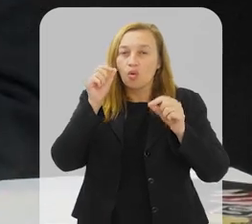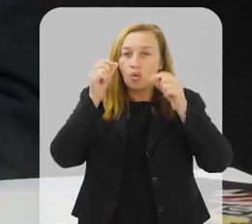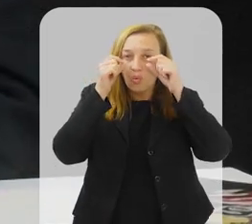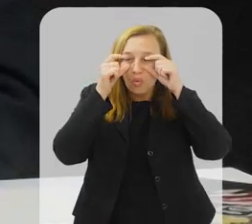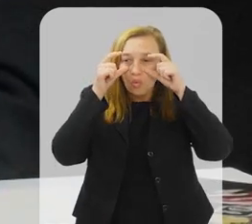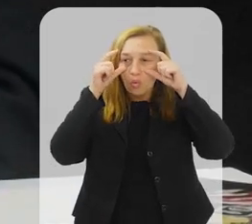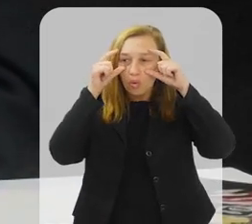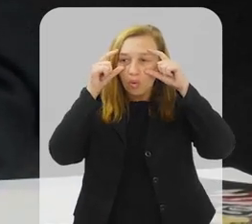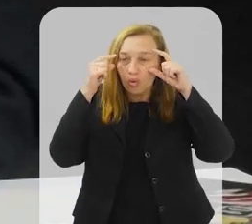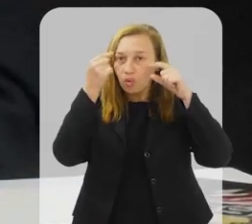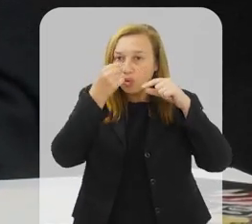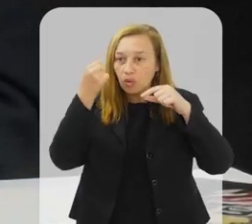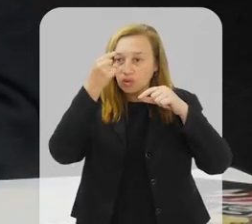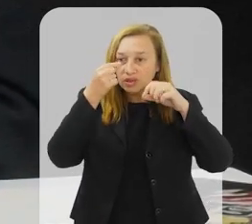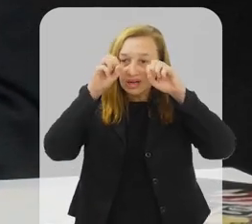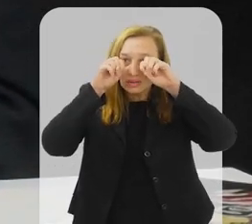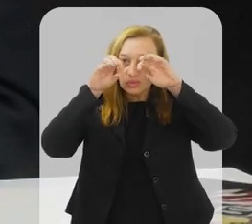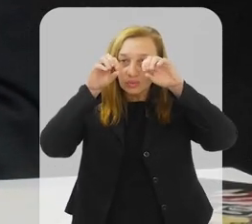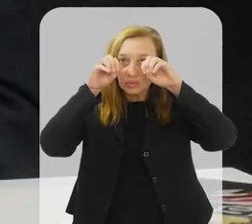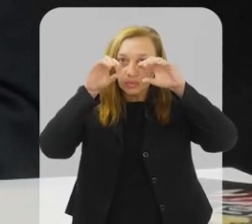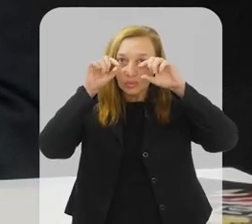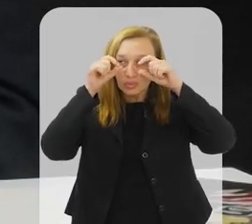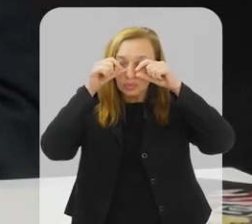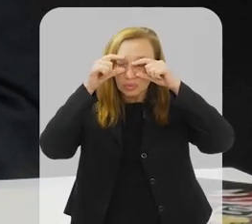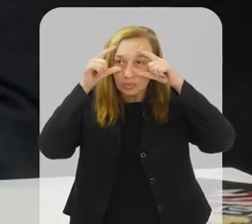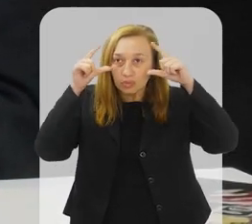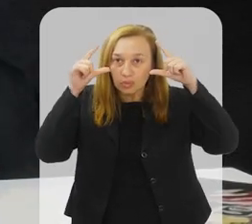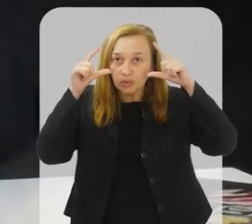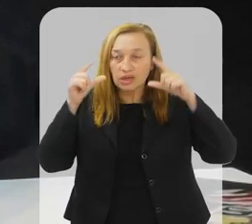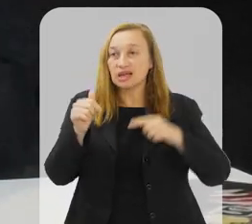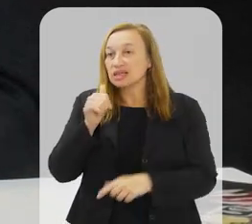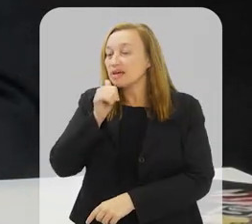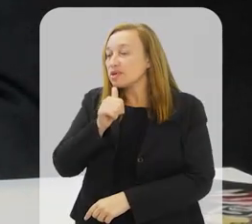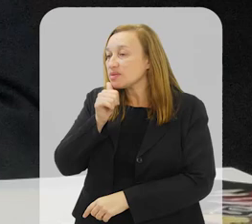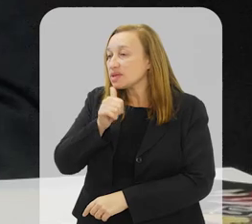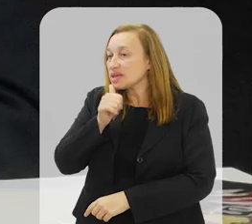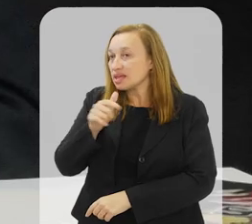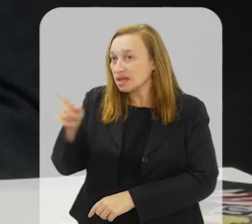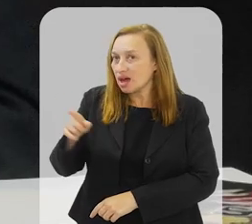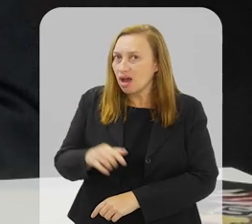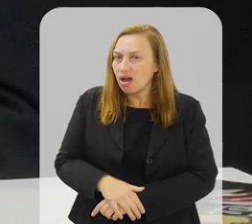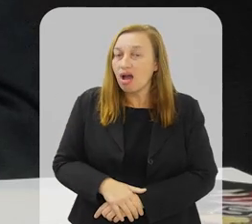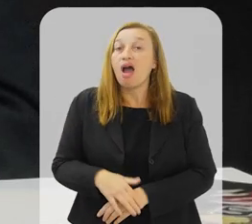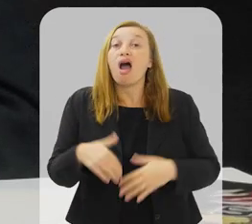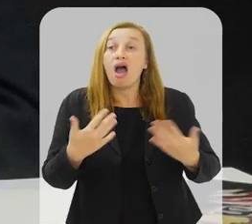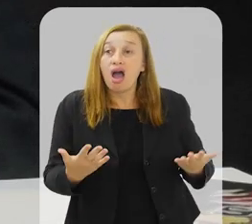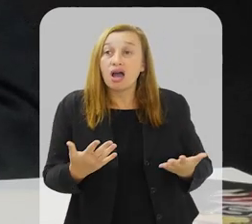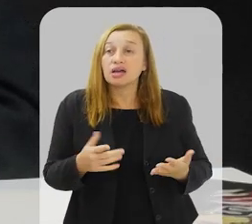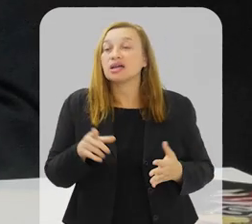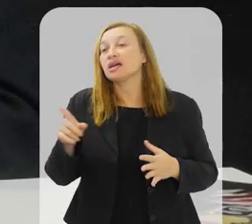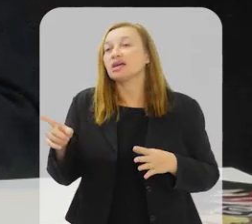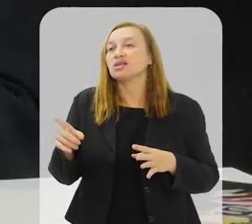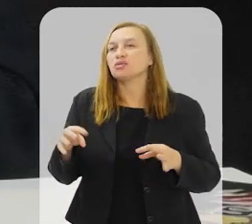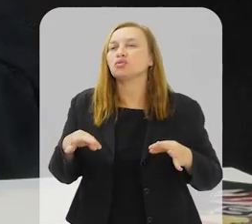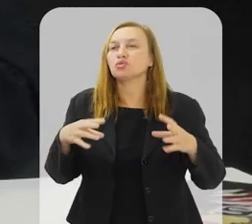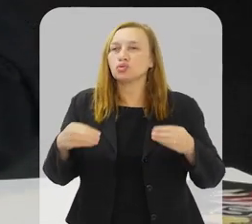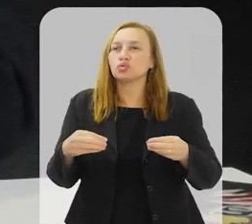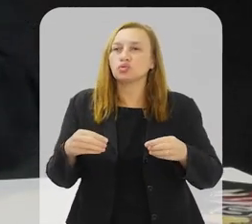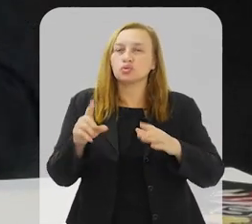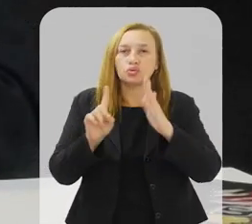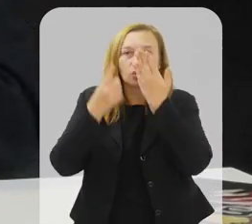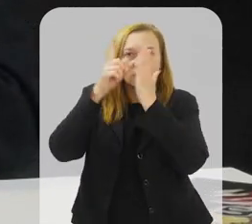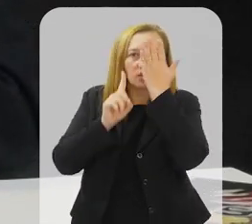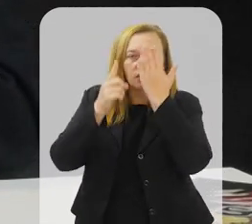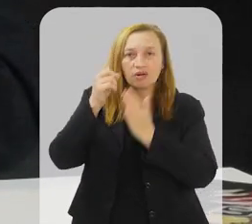é curtina o Zé Carlo ficou doido falou que que é isso Mauro Essa é a sua Bibi Ferreira menina Então são essa esses